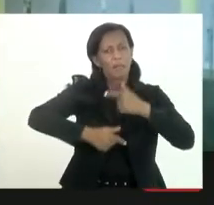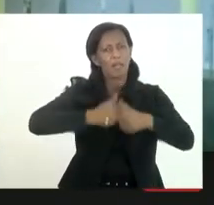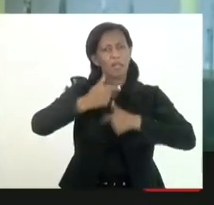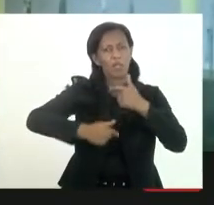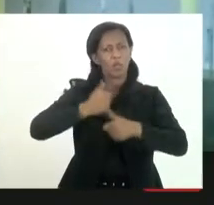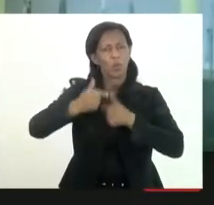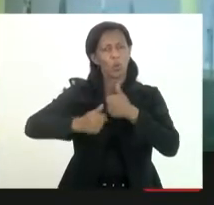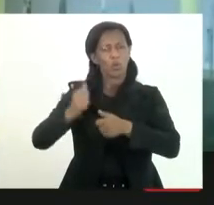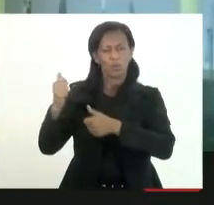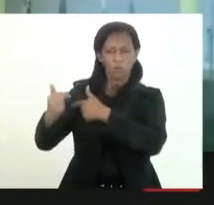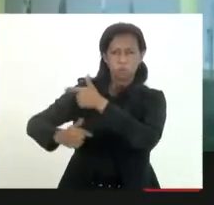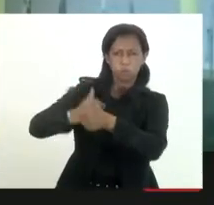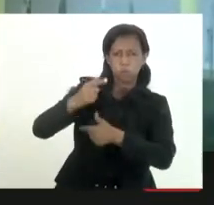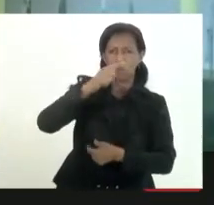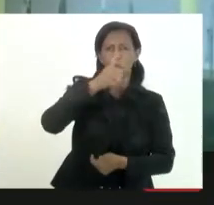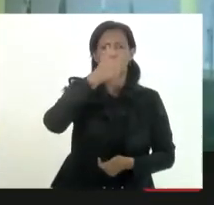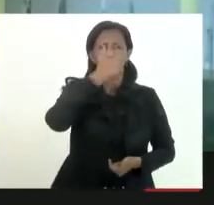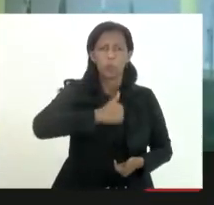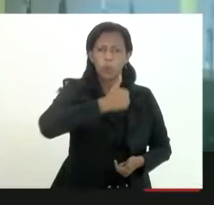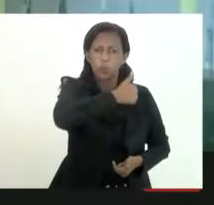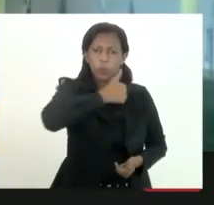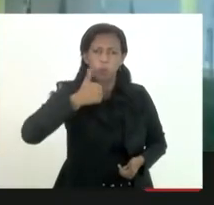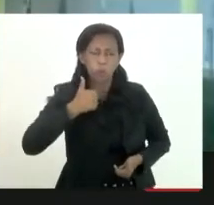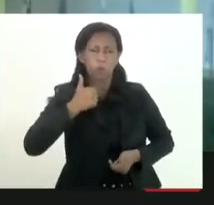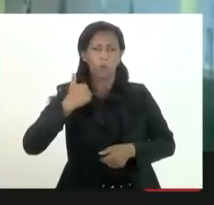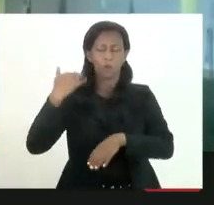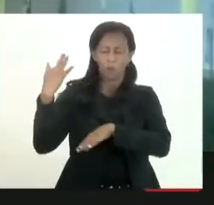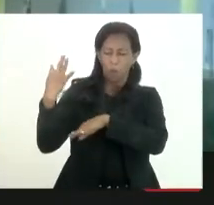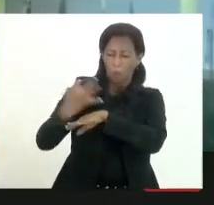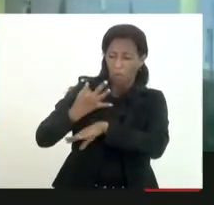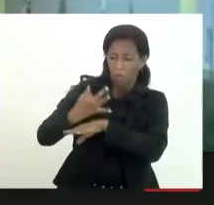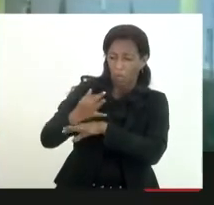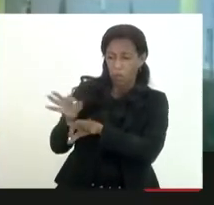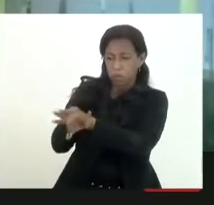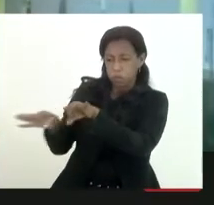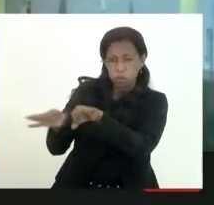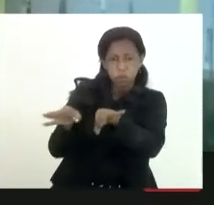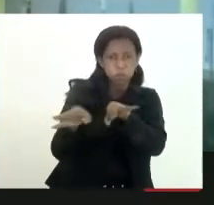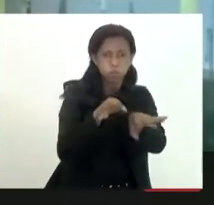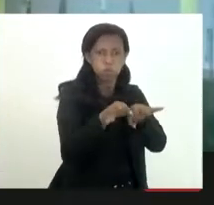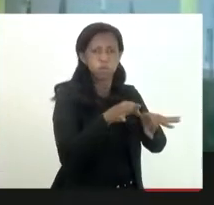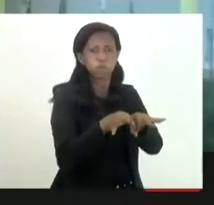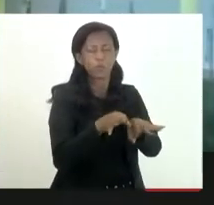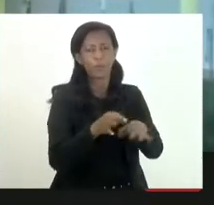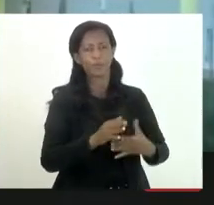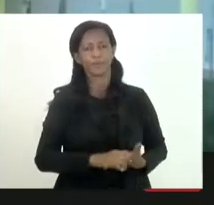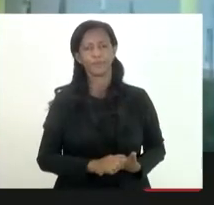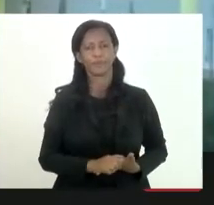com todo o sacrifício, com toda a engenhosidade